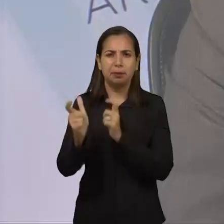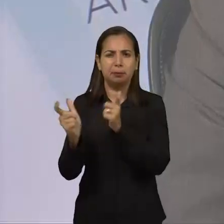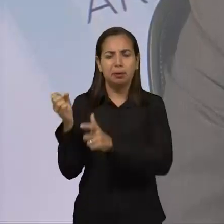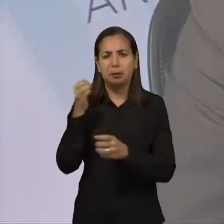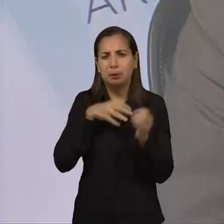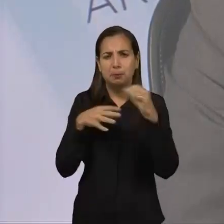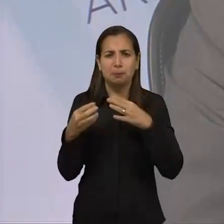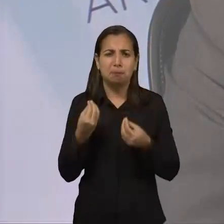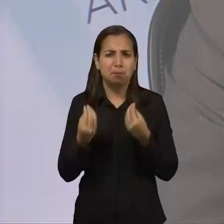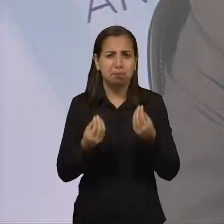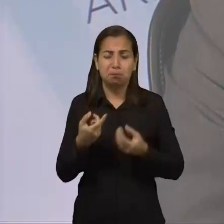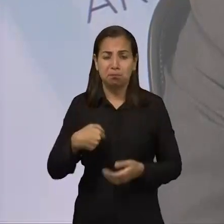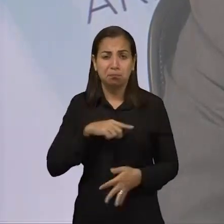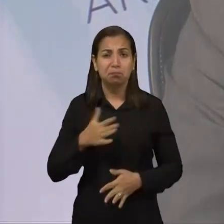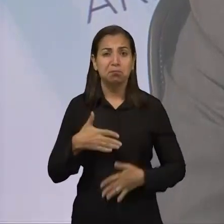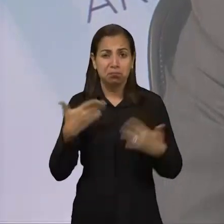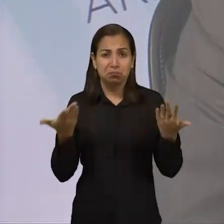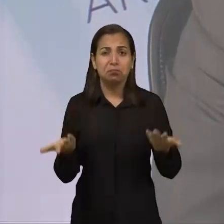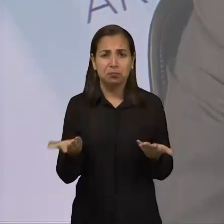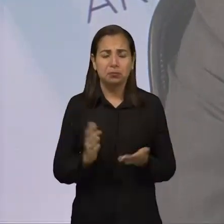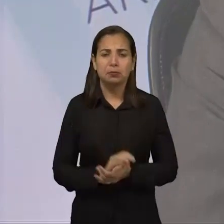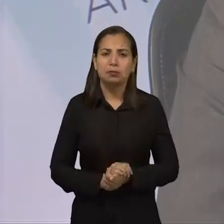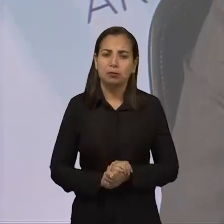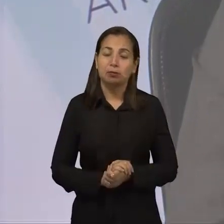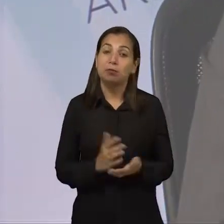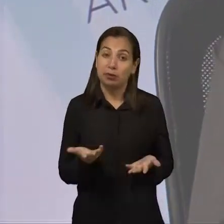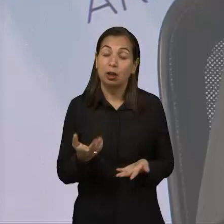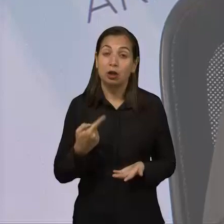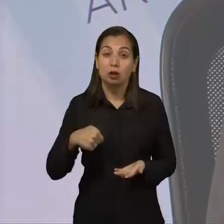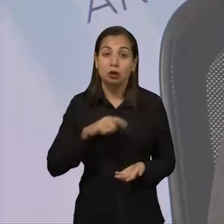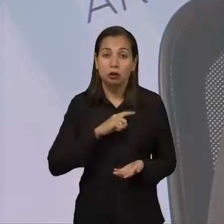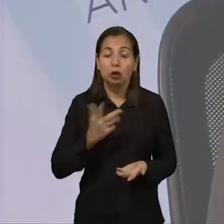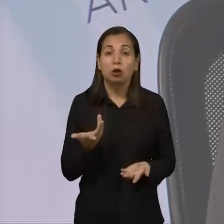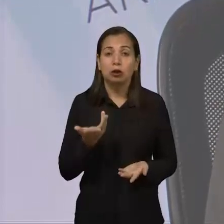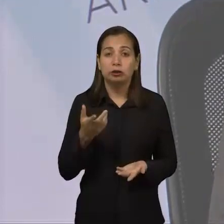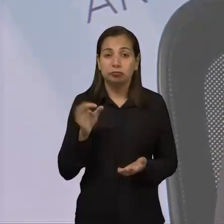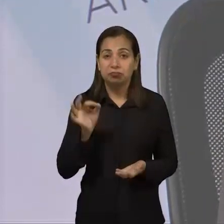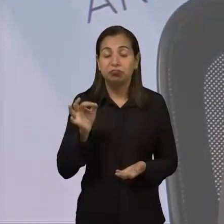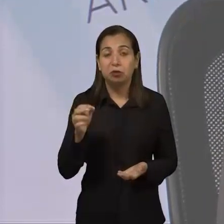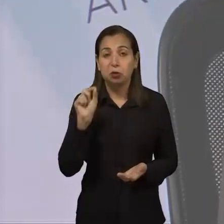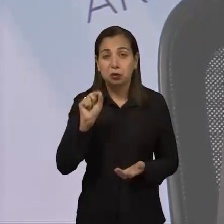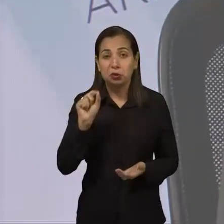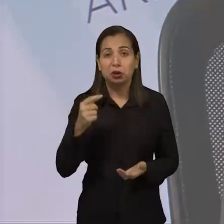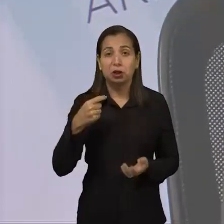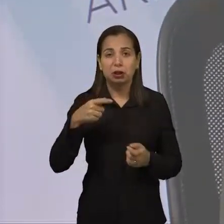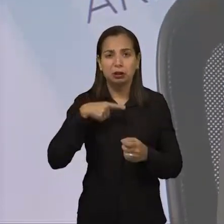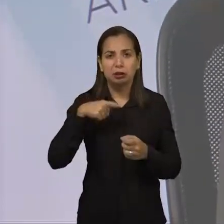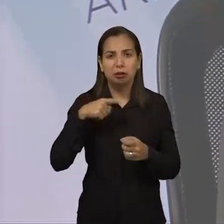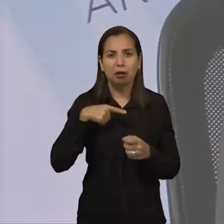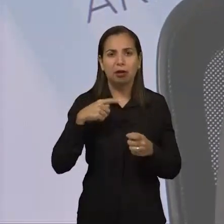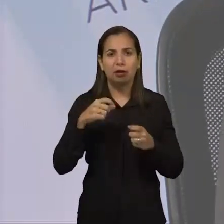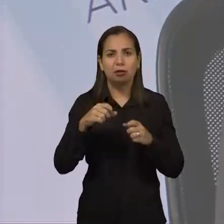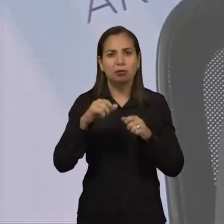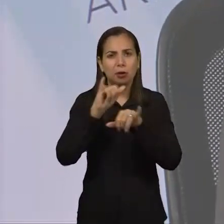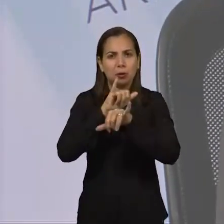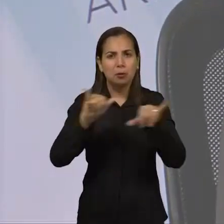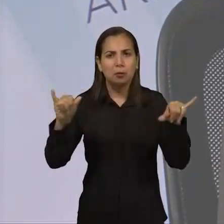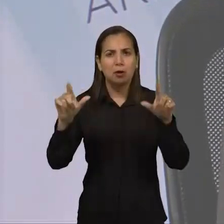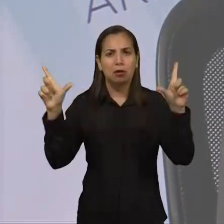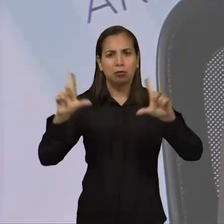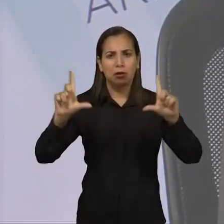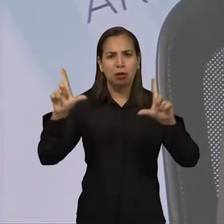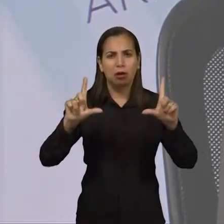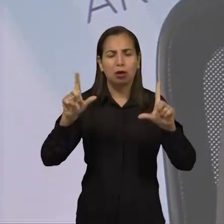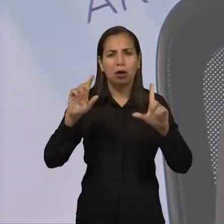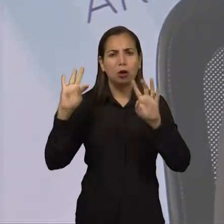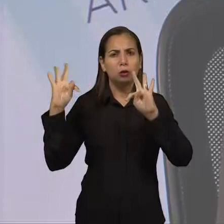falar que esperamos tudo isso, e de fato esperamos, mas quando você permite a transmissão ao vivo num